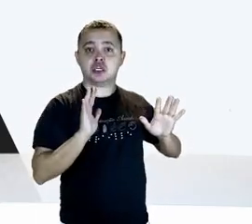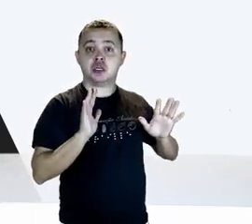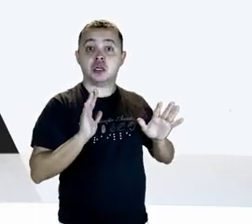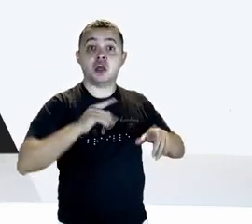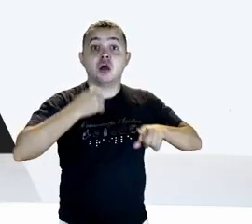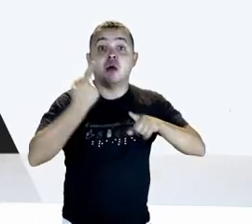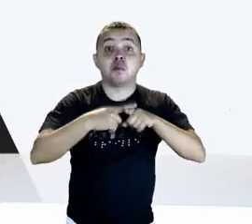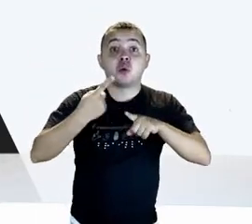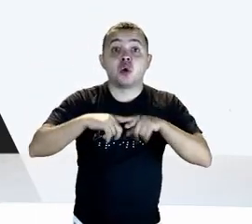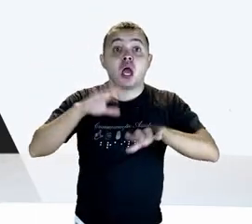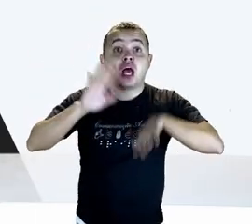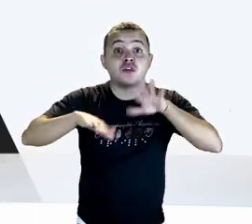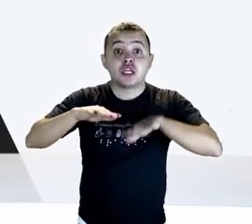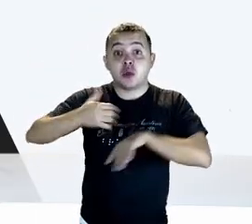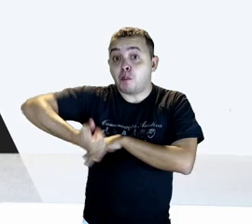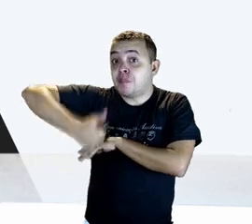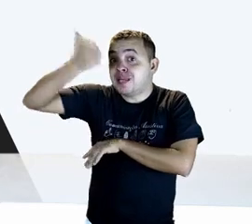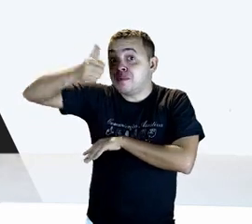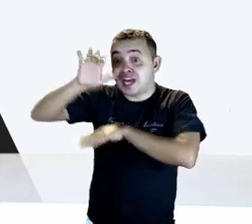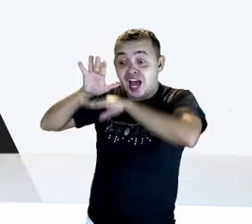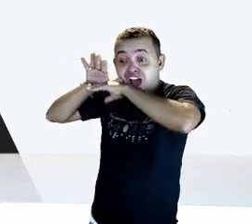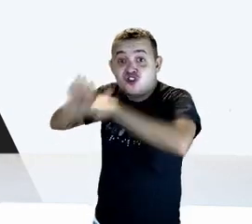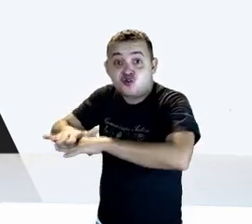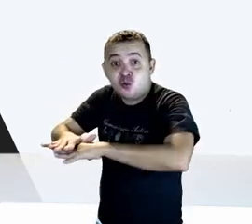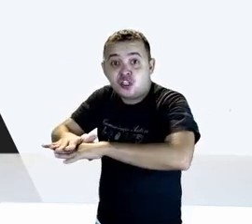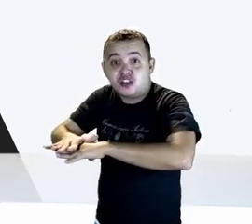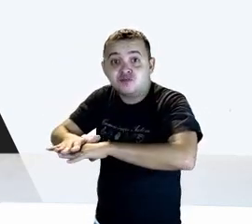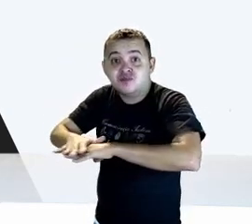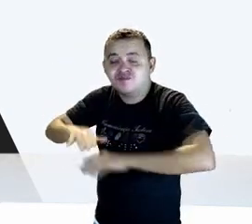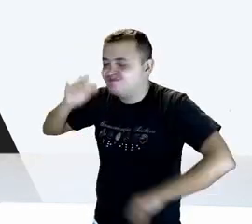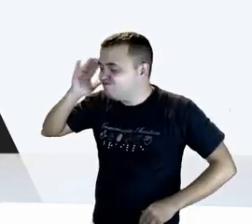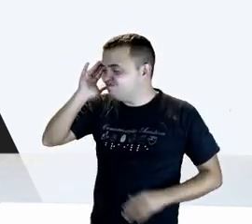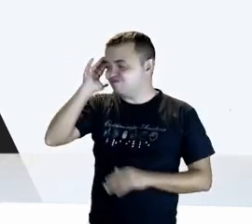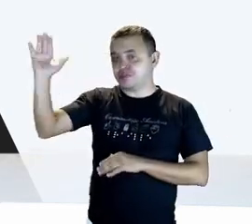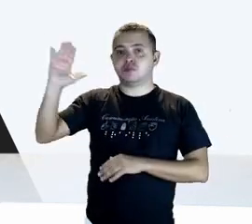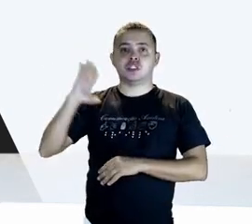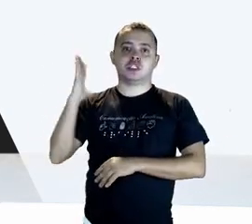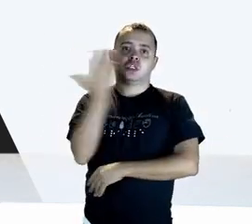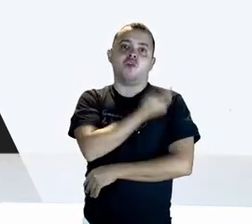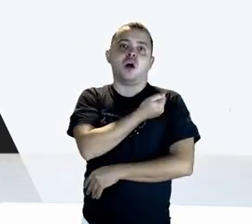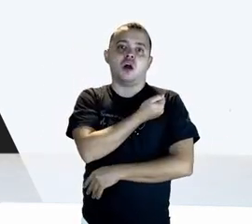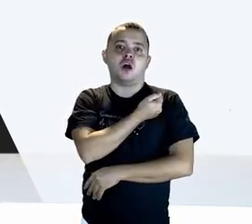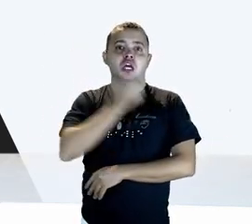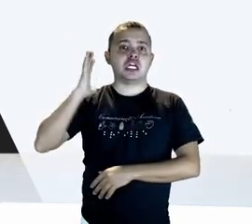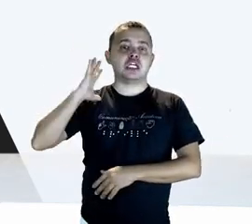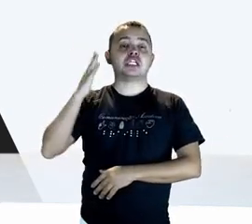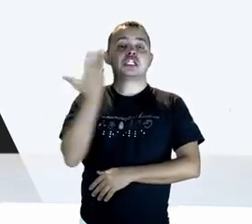que muitas das vezes o primeiro socorro ele é muito relevante e pode